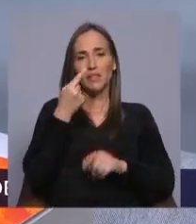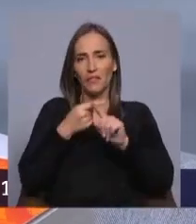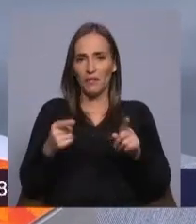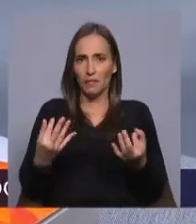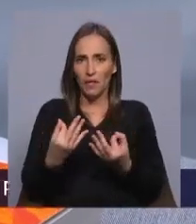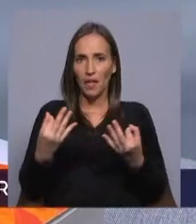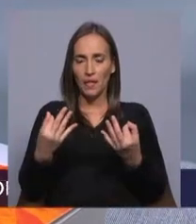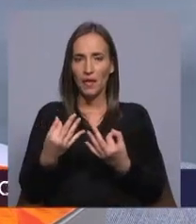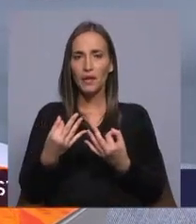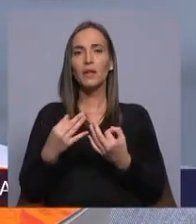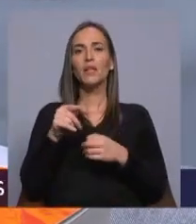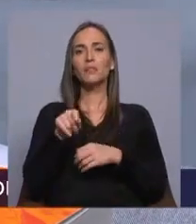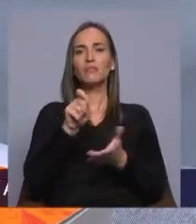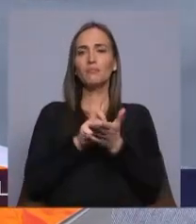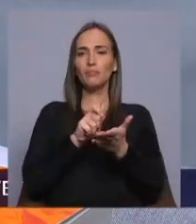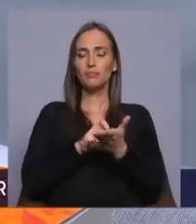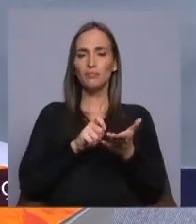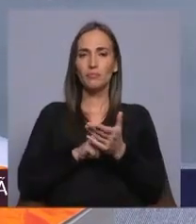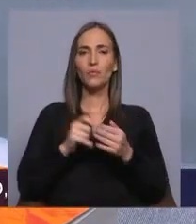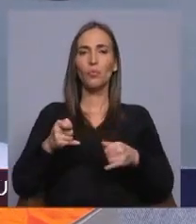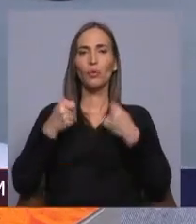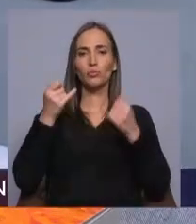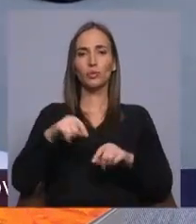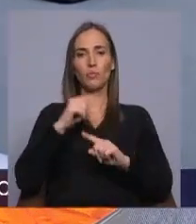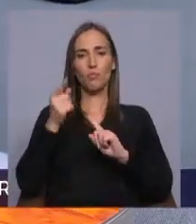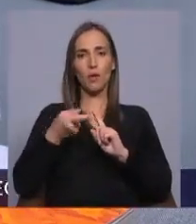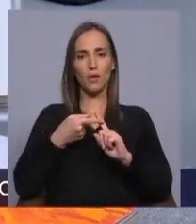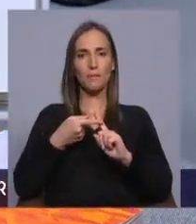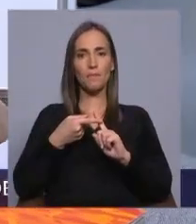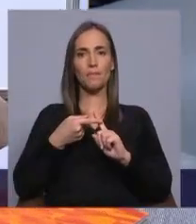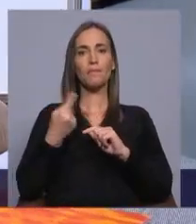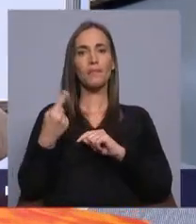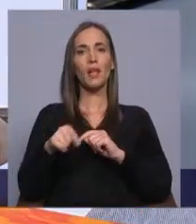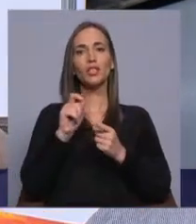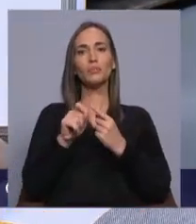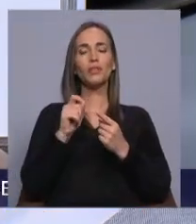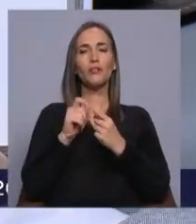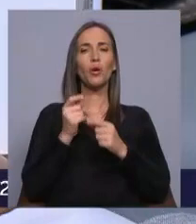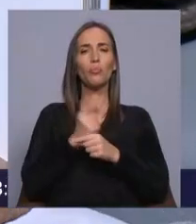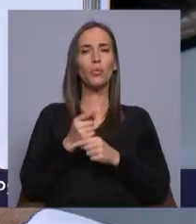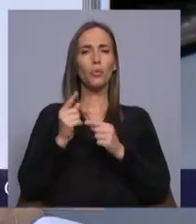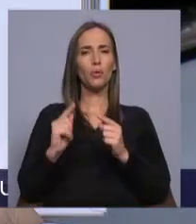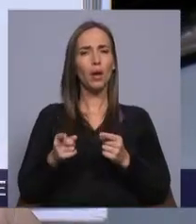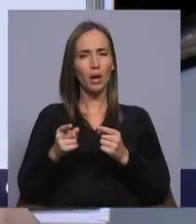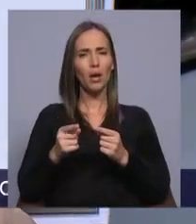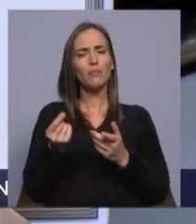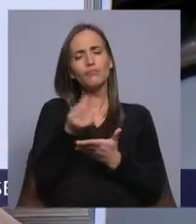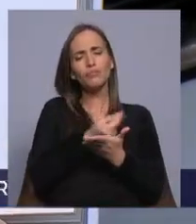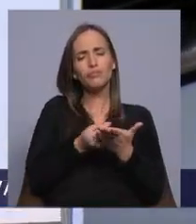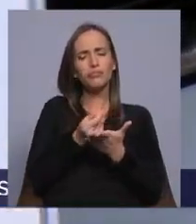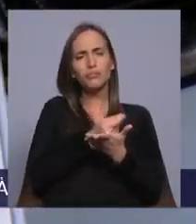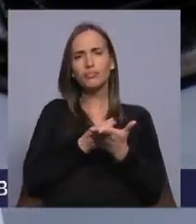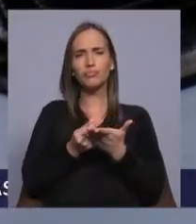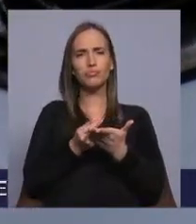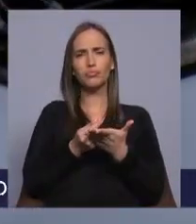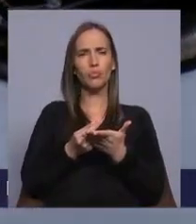É uma agenda para o próximo ano que tem a particularidade de ser ricamente ilustrada. É